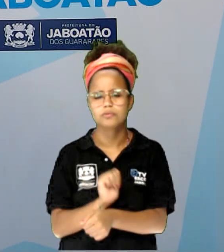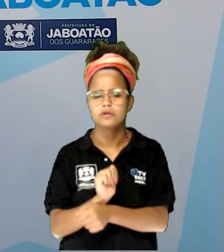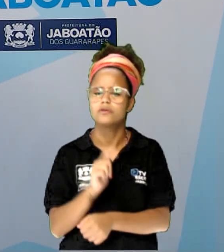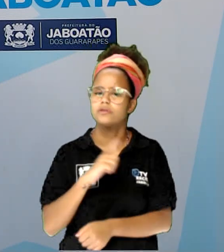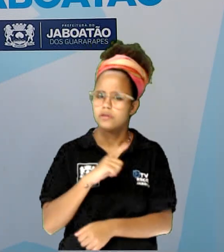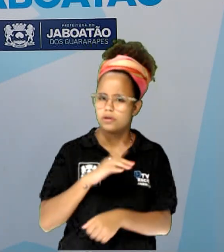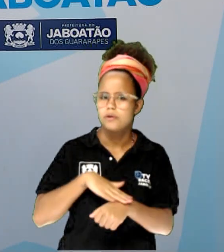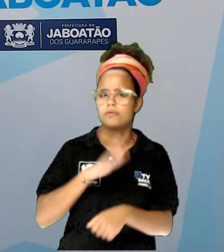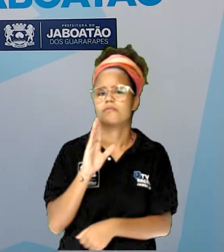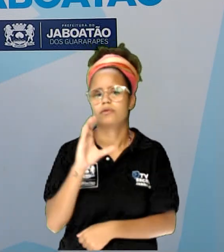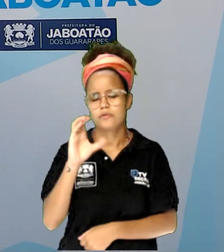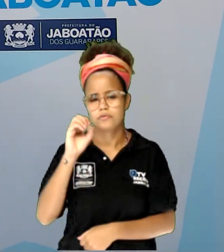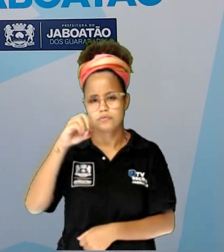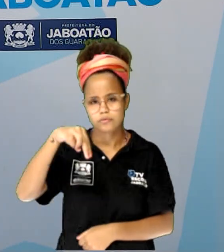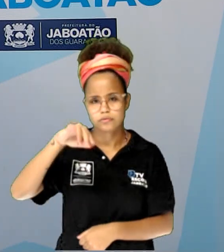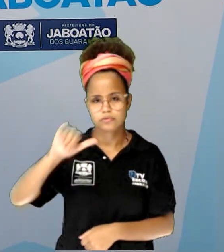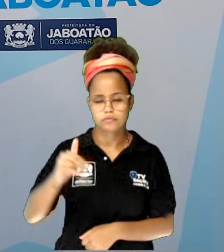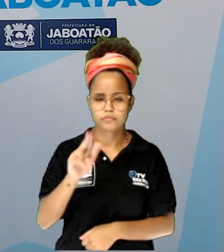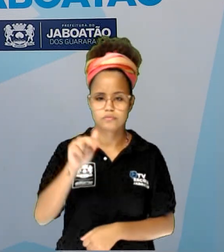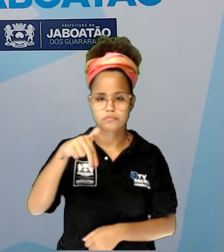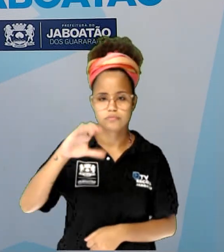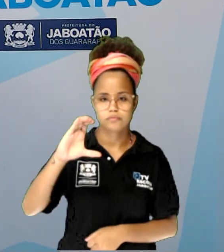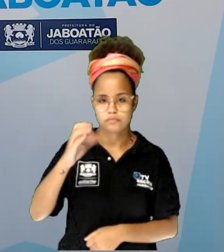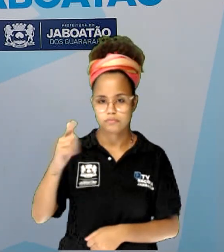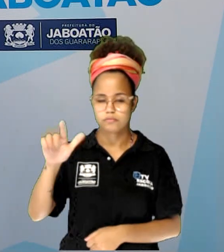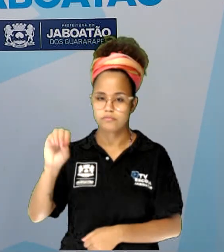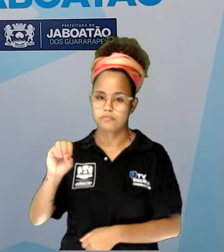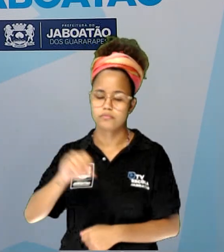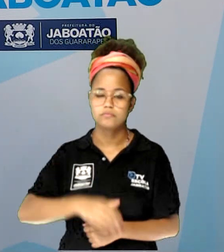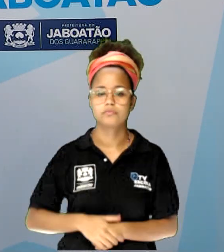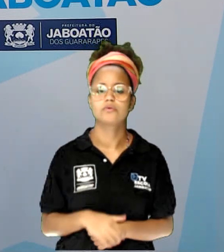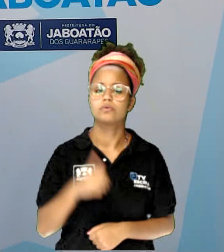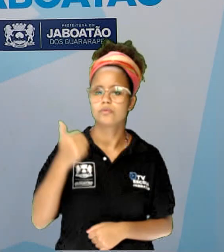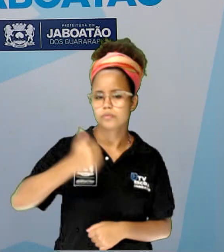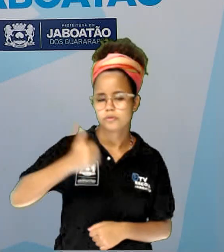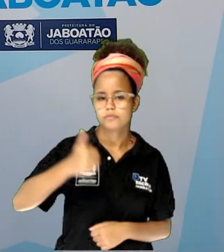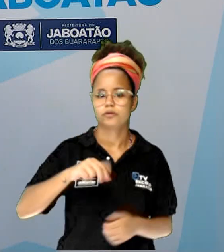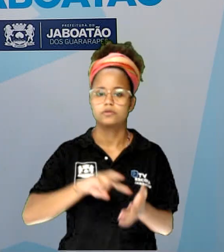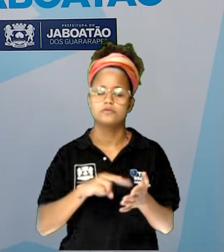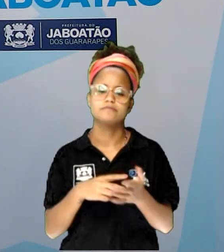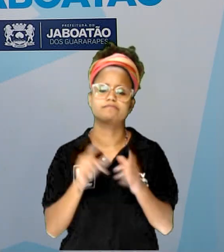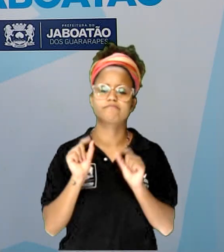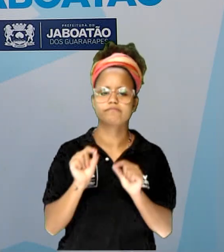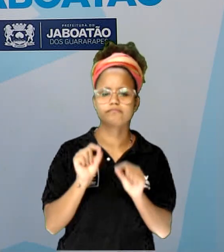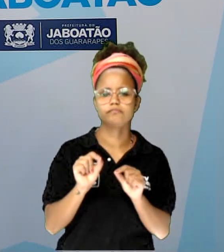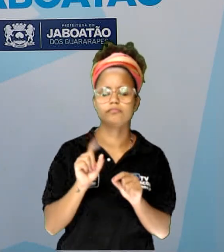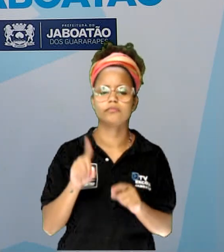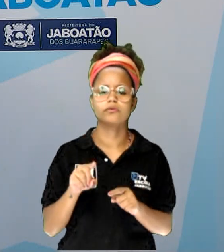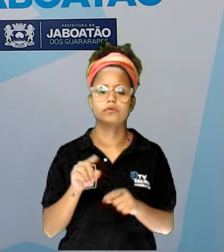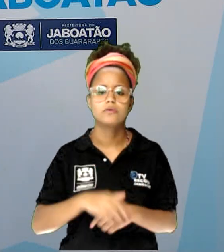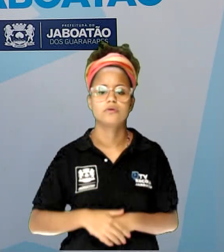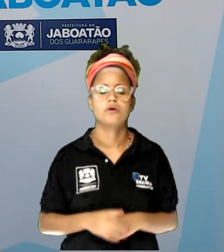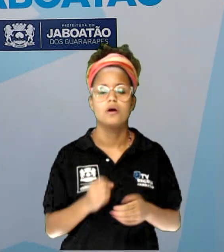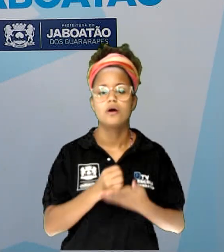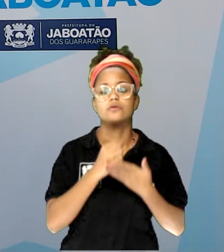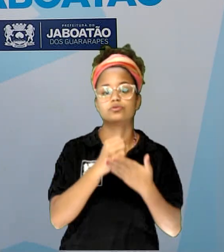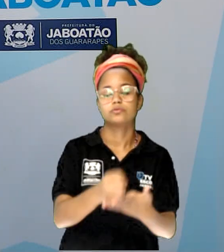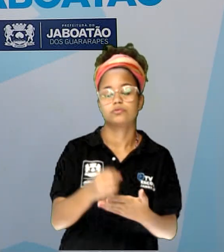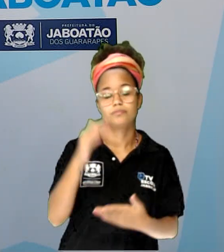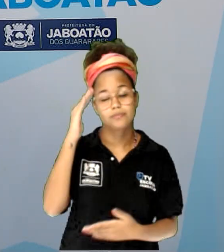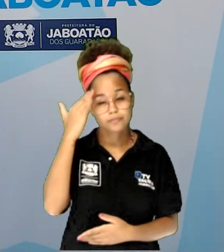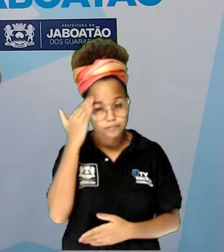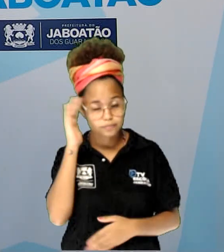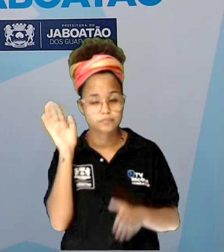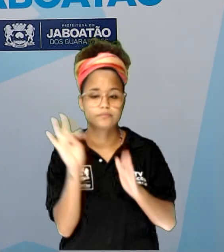conjunções. Vamos voltar aqui para a questão 4? Então, o predomínio no primeiro parágrafo de conectores subordinativos e coordenativos contribuem para a compreensão do